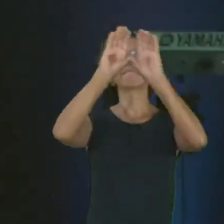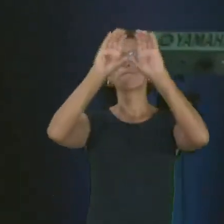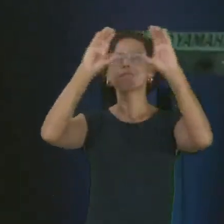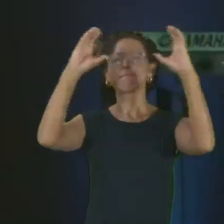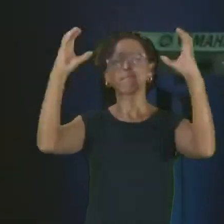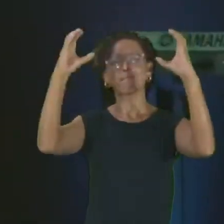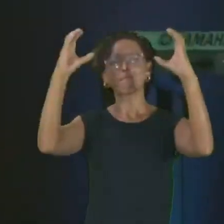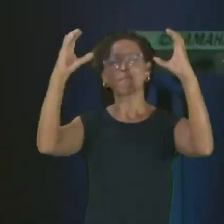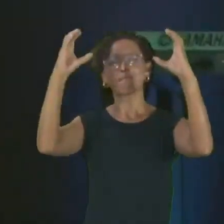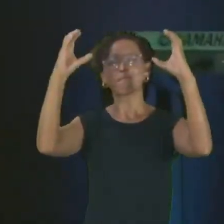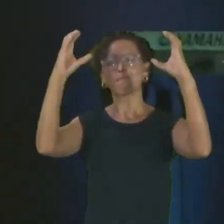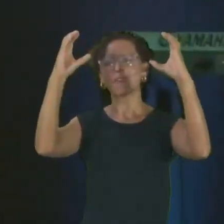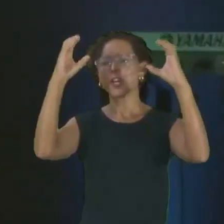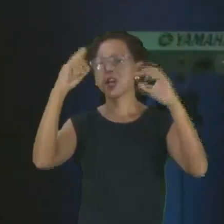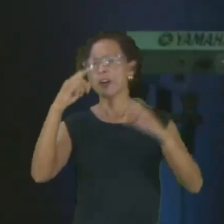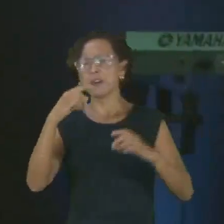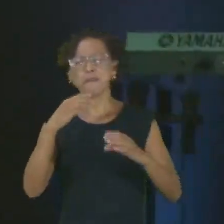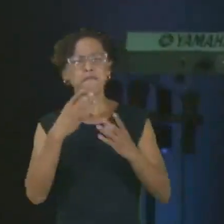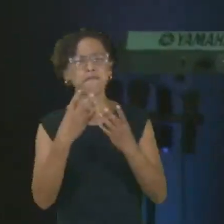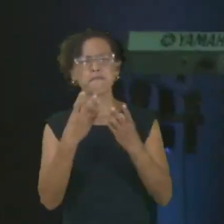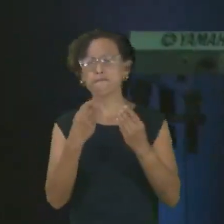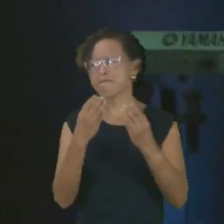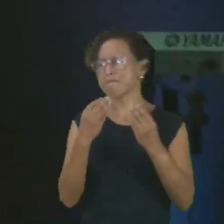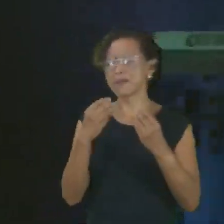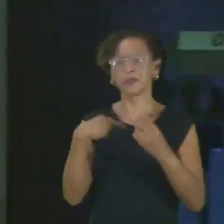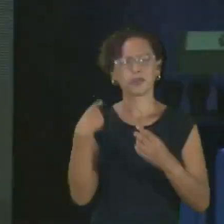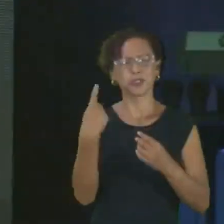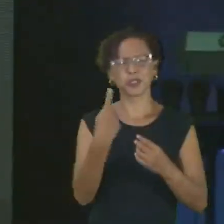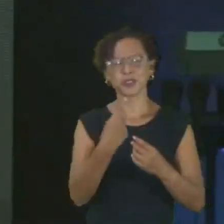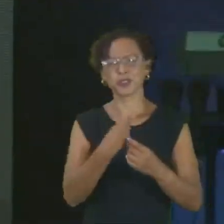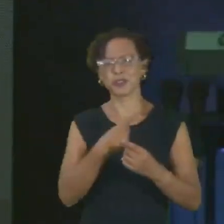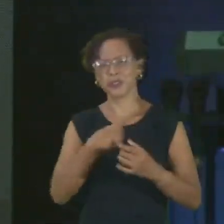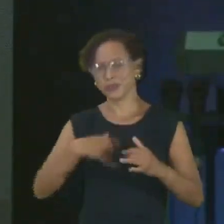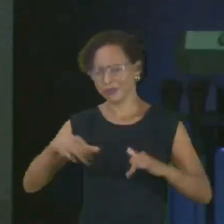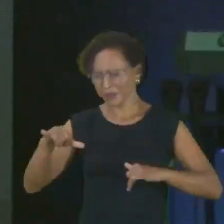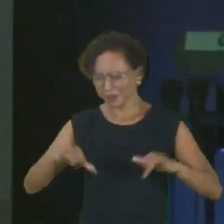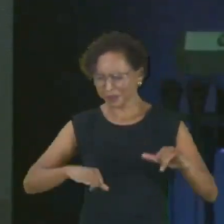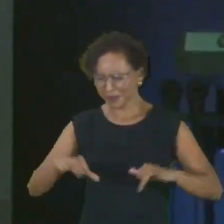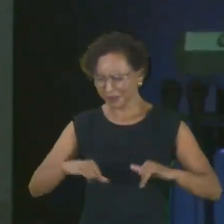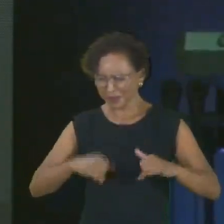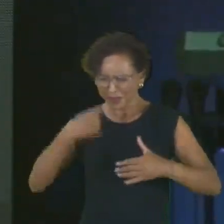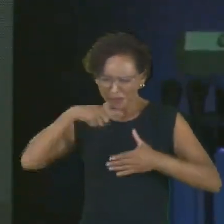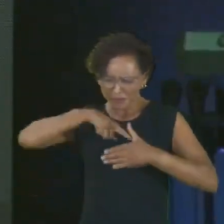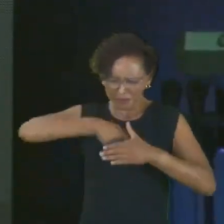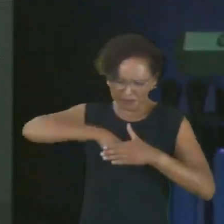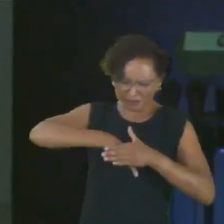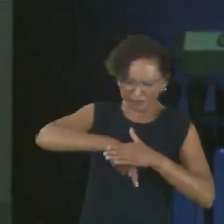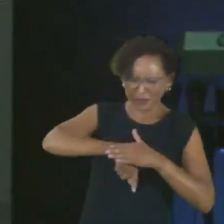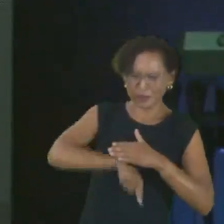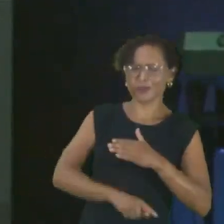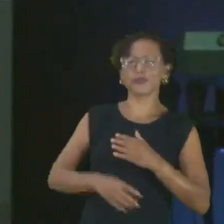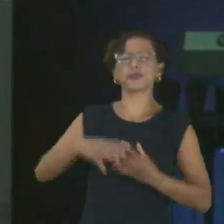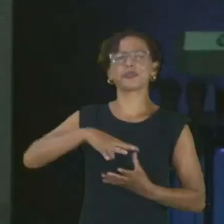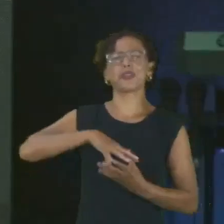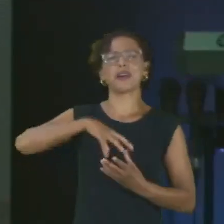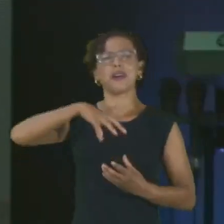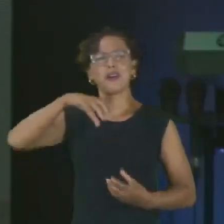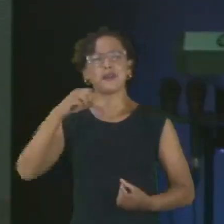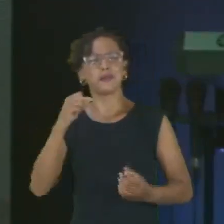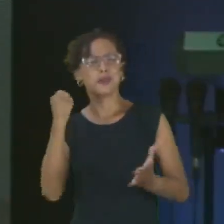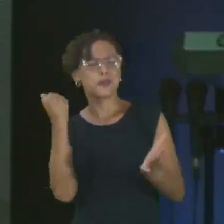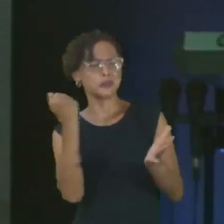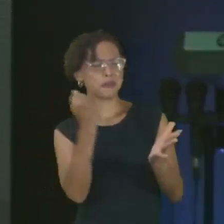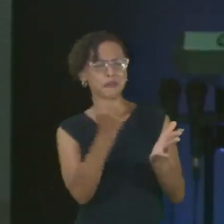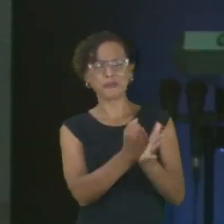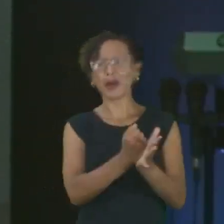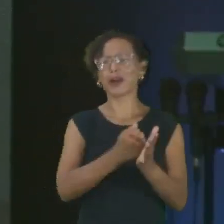Muitos de nós com cicatrizes profundas na vida, com marcas, com dores, mas